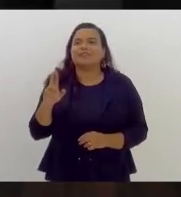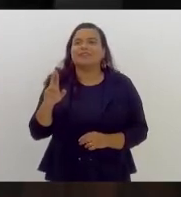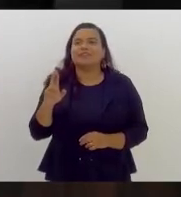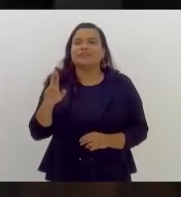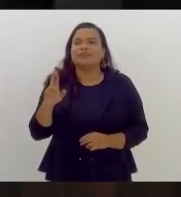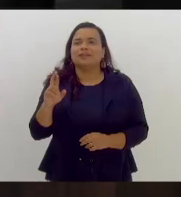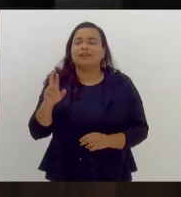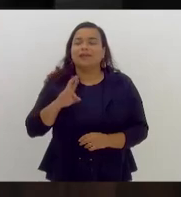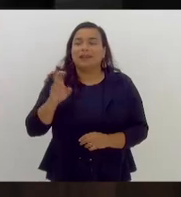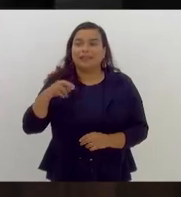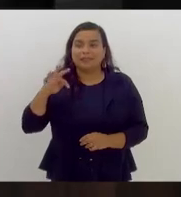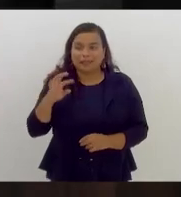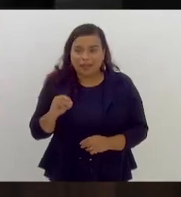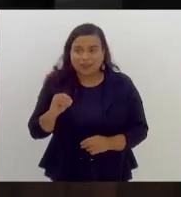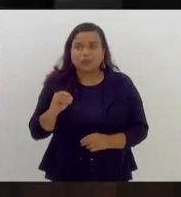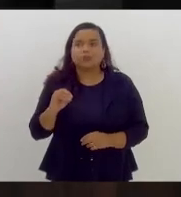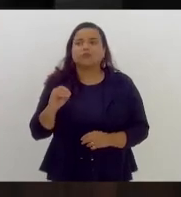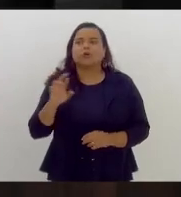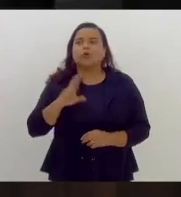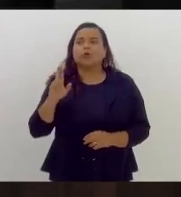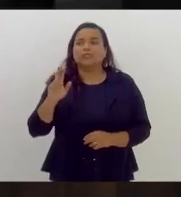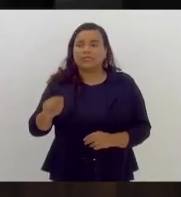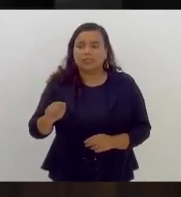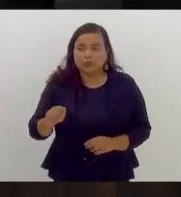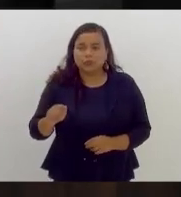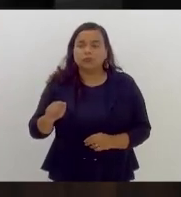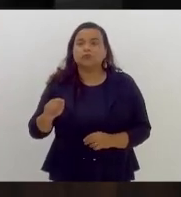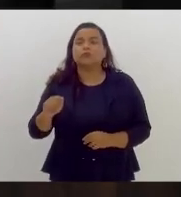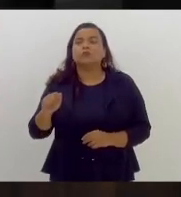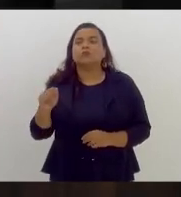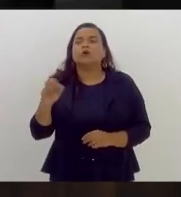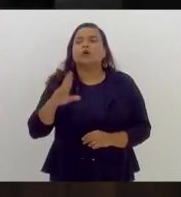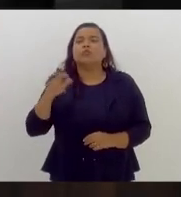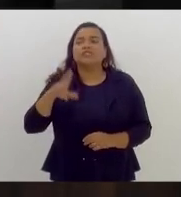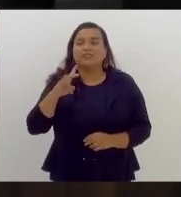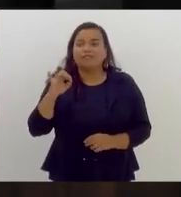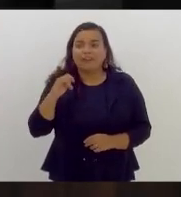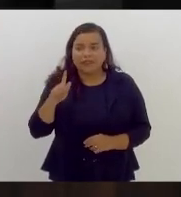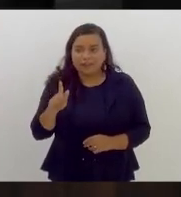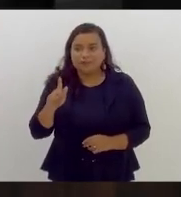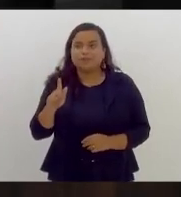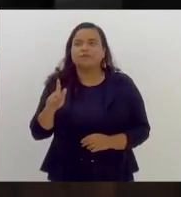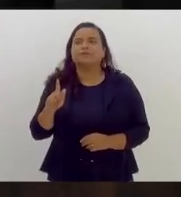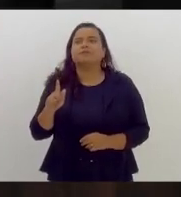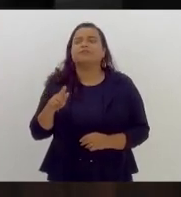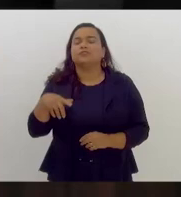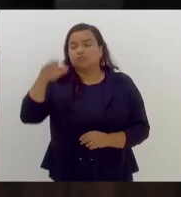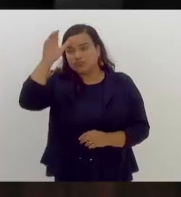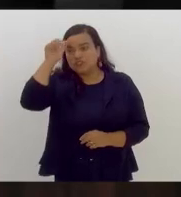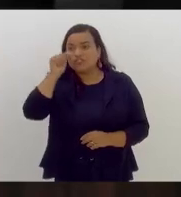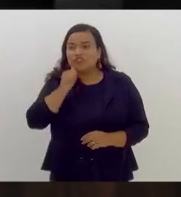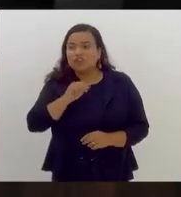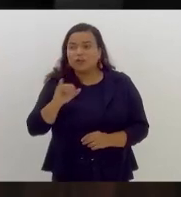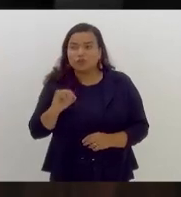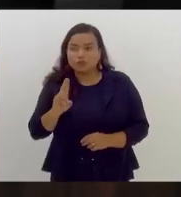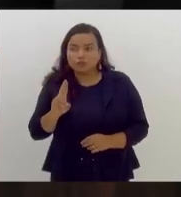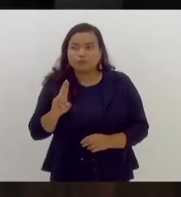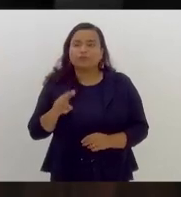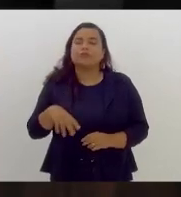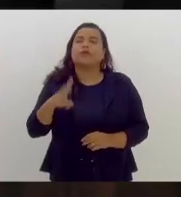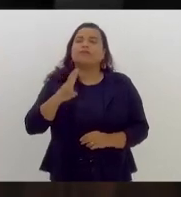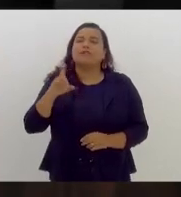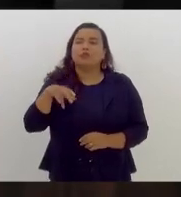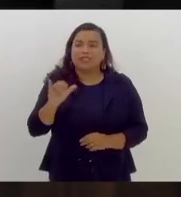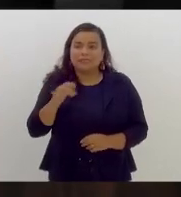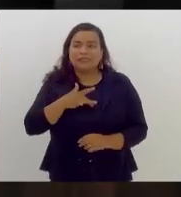deputado Renato Zaca, deputado Rodrigo Amorim, deputado Rosenberg Reis, deputada Tia Ju, deputado Valdeci